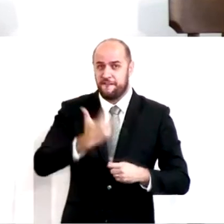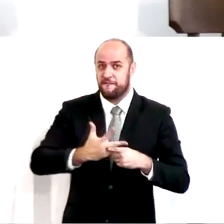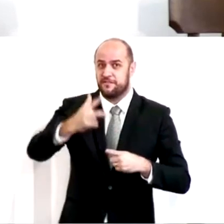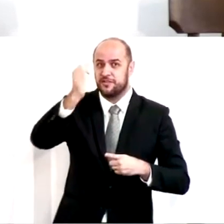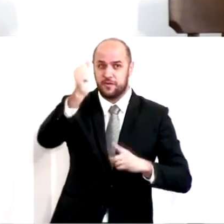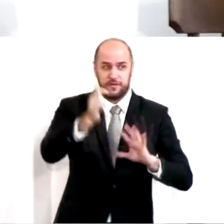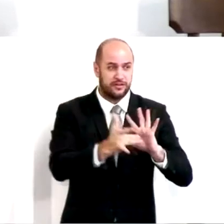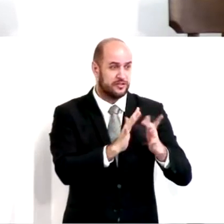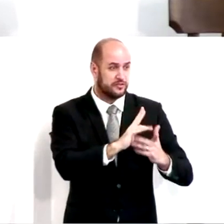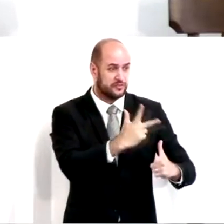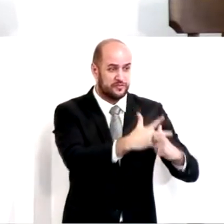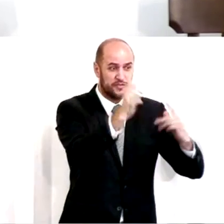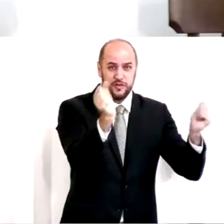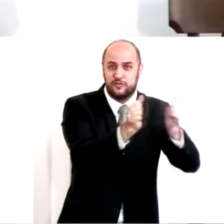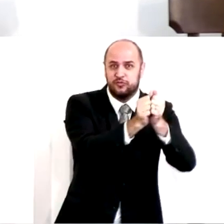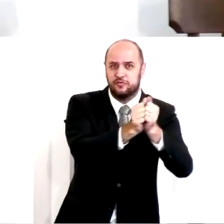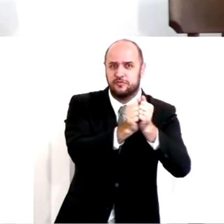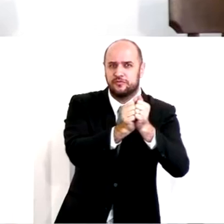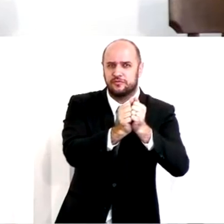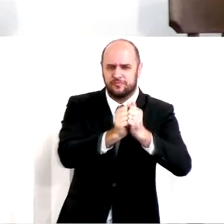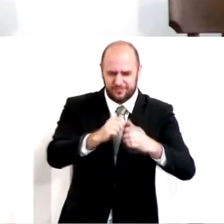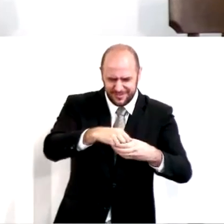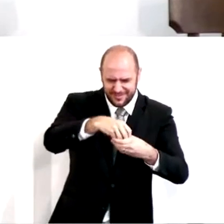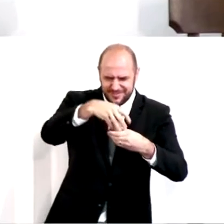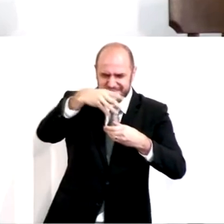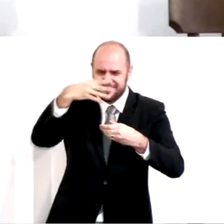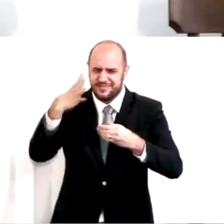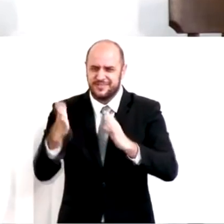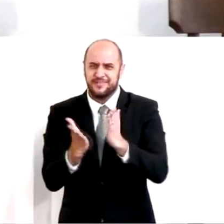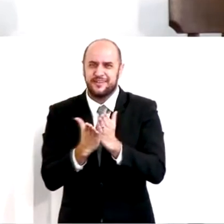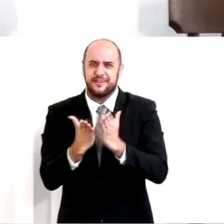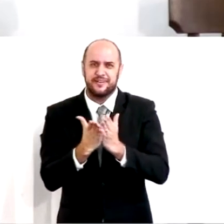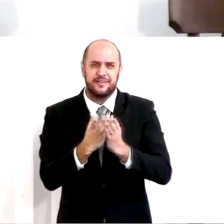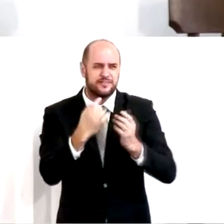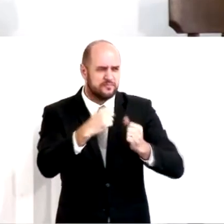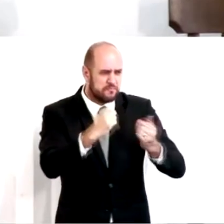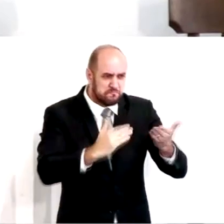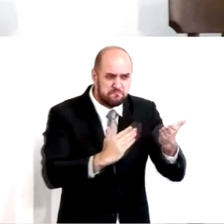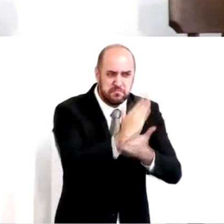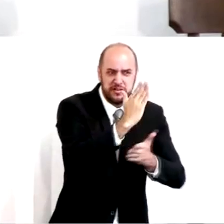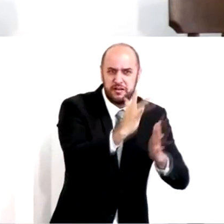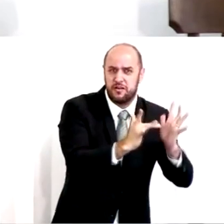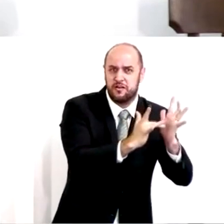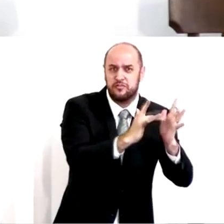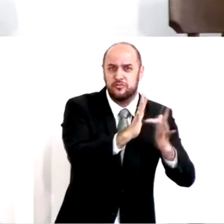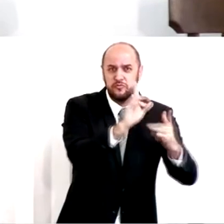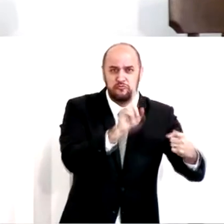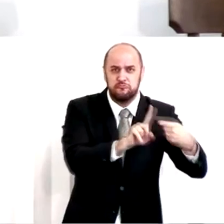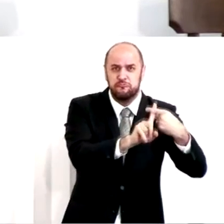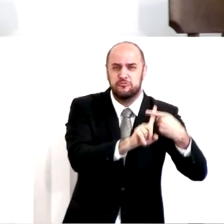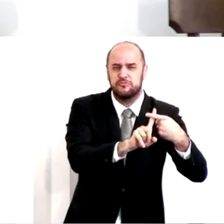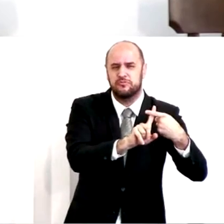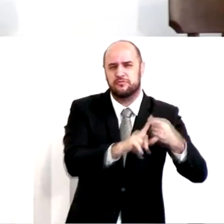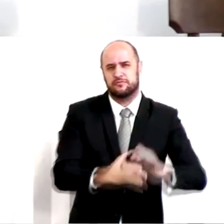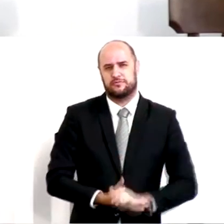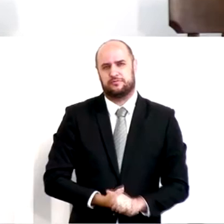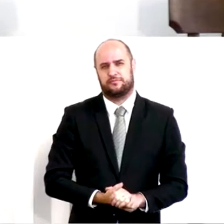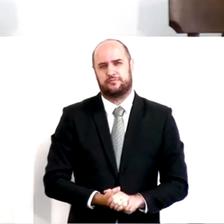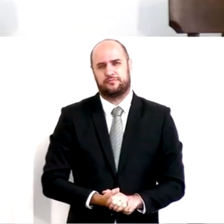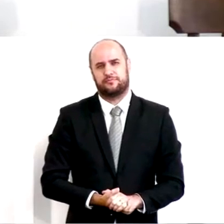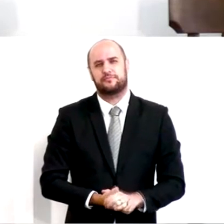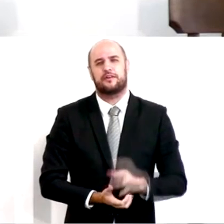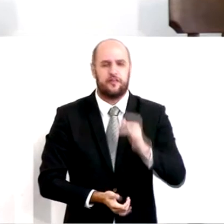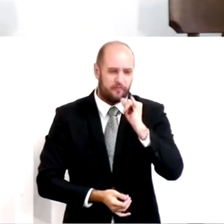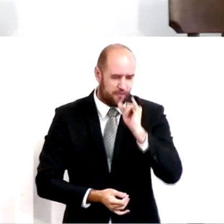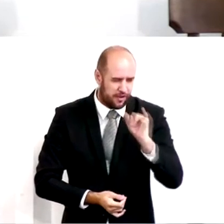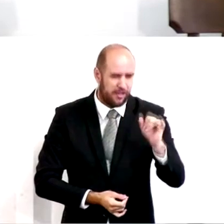deles. Que a essência cristã passava pela cruz. E que eles seriam sinceros